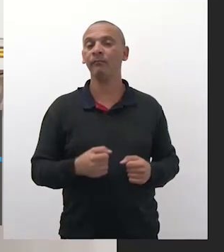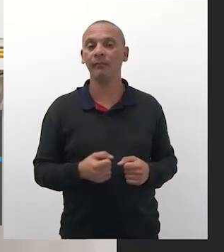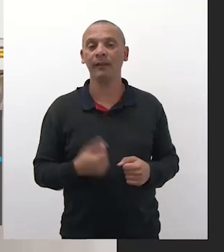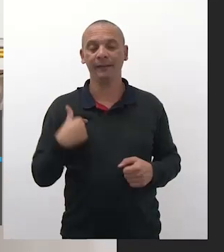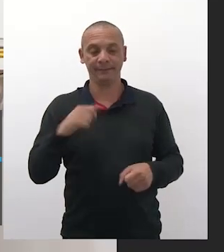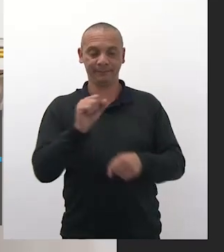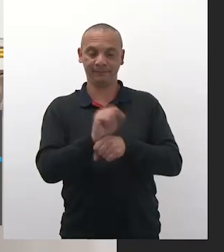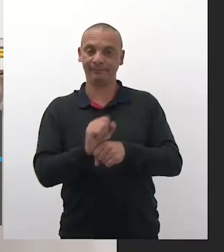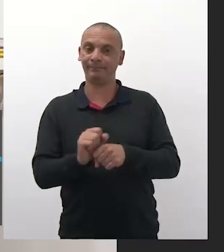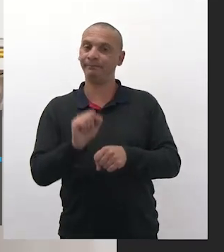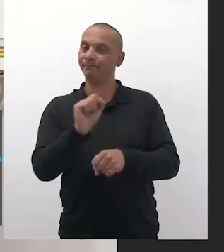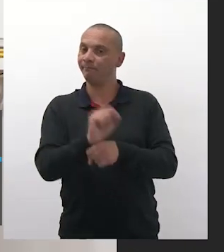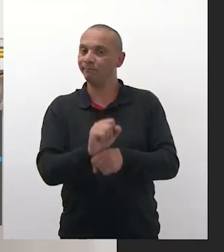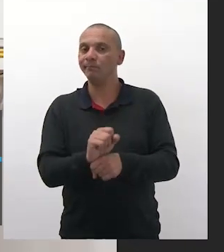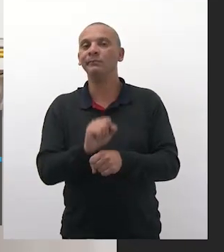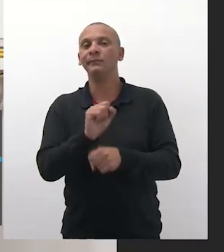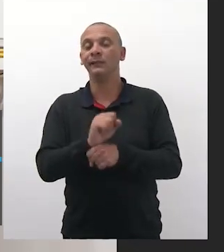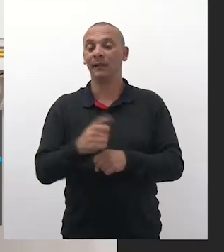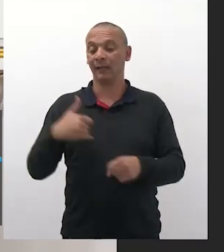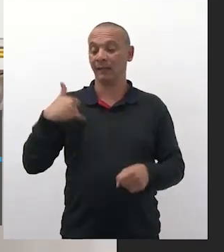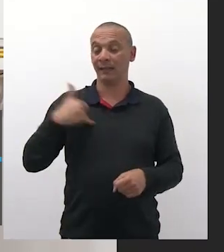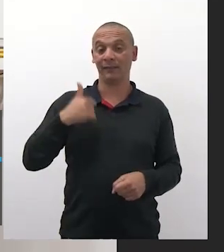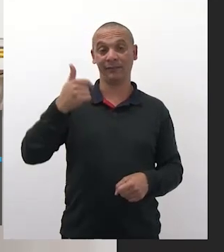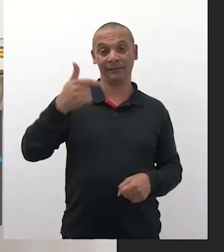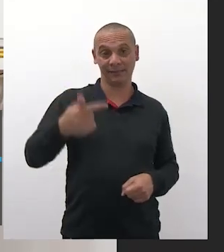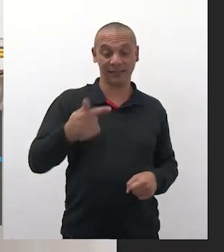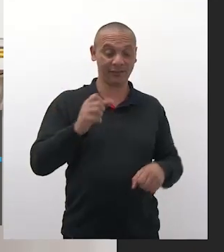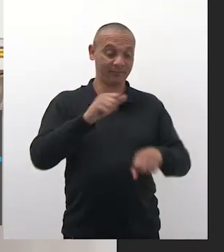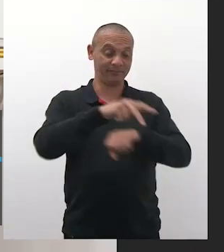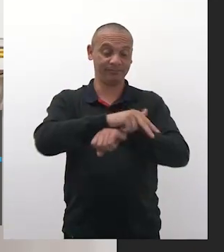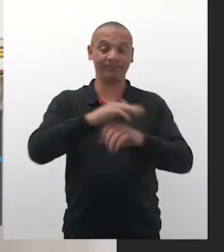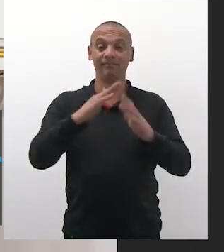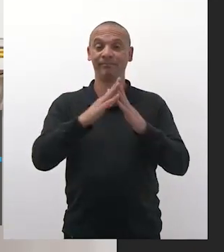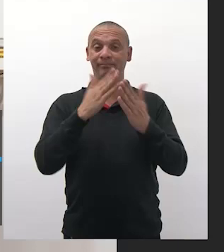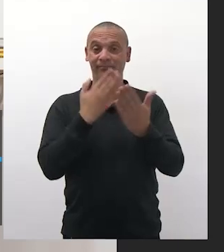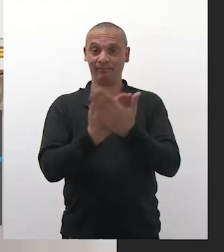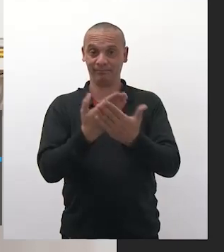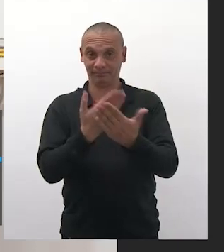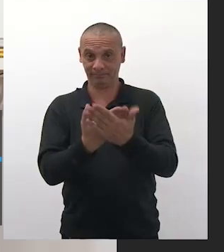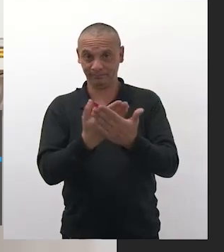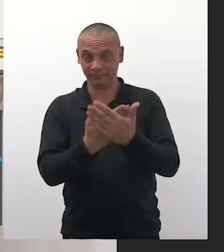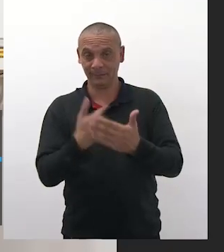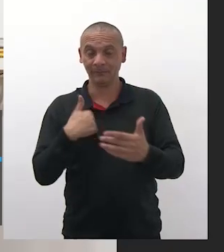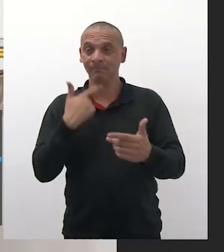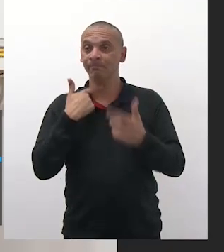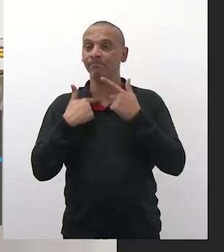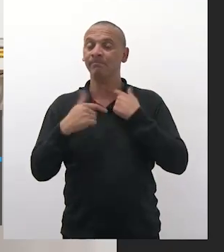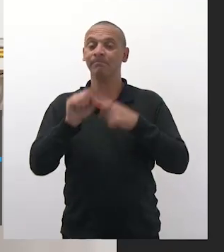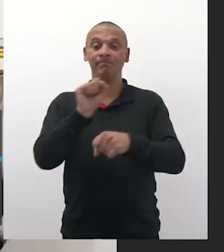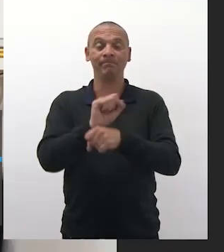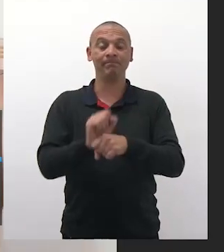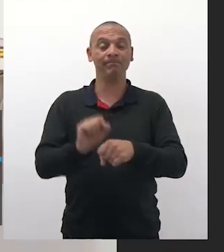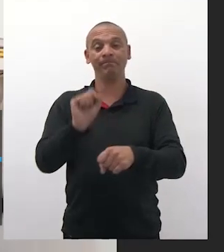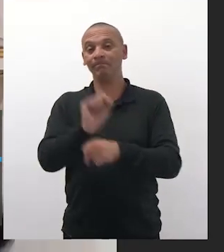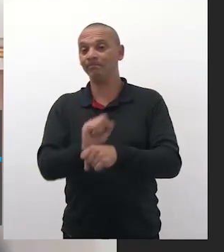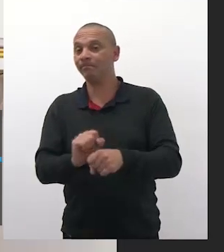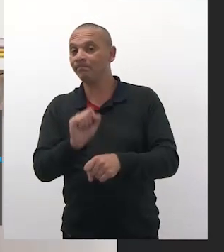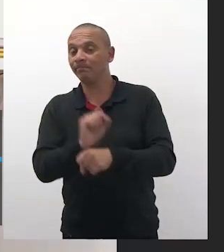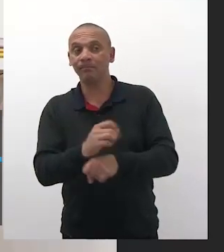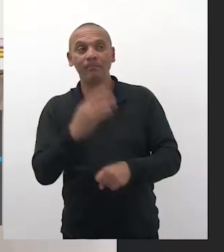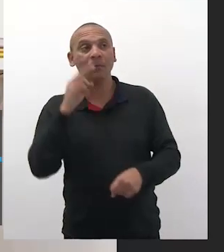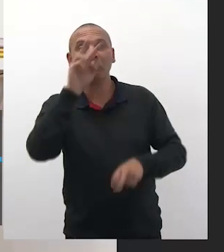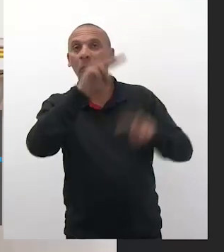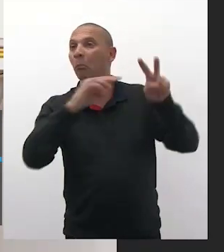uma espera, né, por esses 7 anos para poder entrar para a escola. Eu nunca tinha ido para uma escola, nunca tinha entrado, não